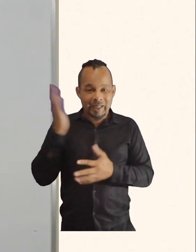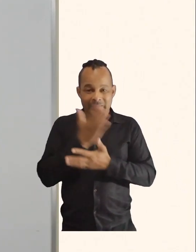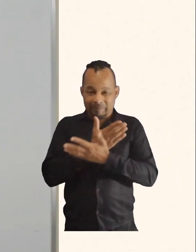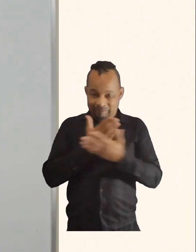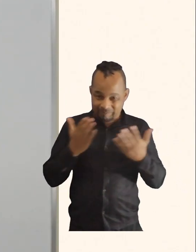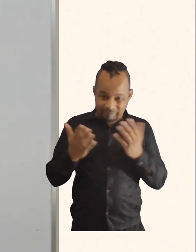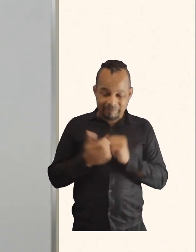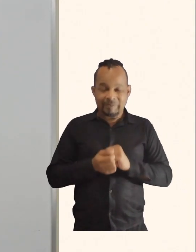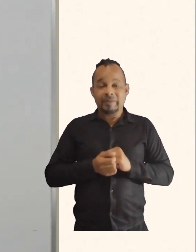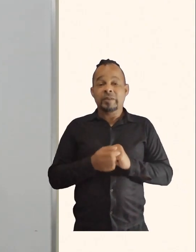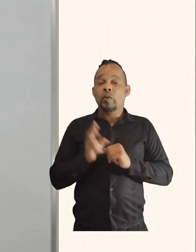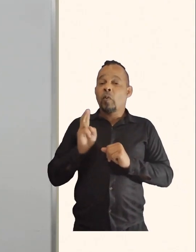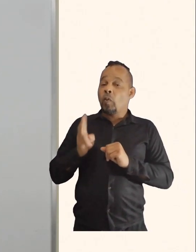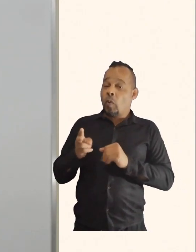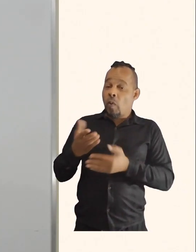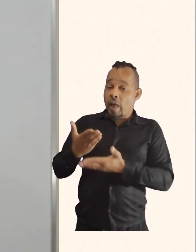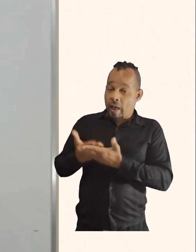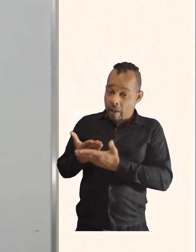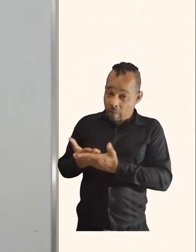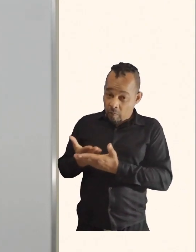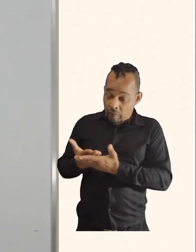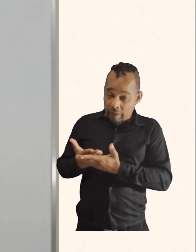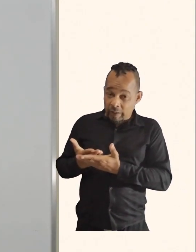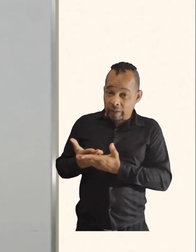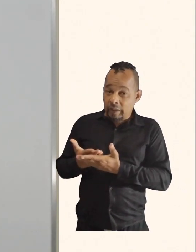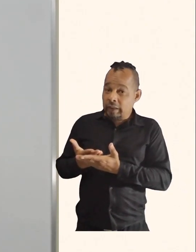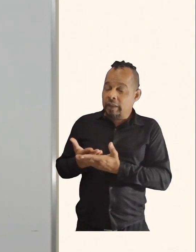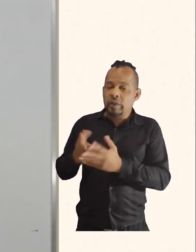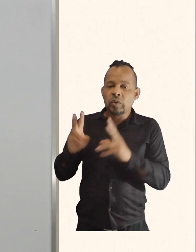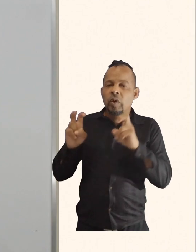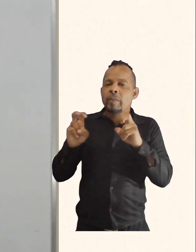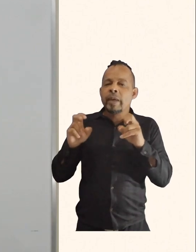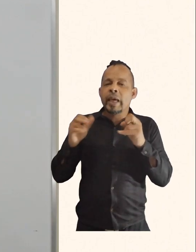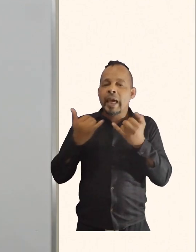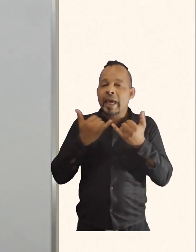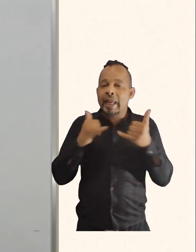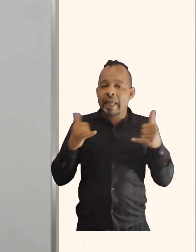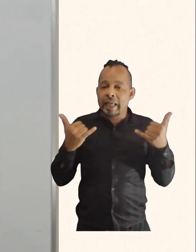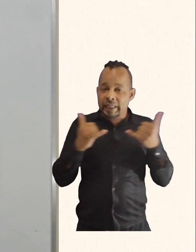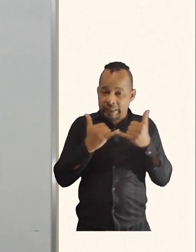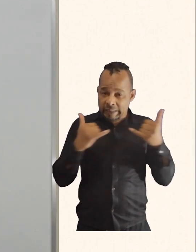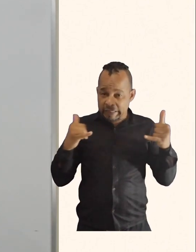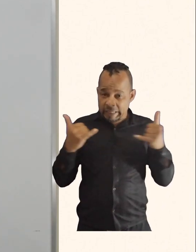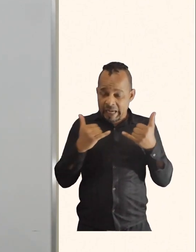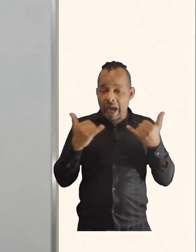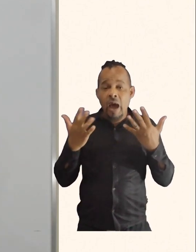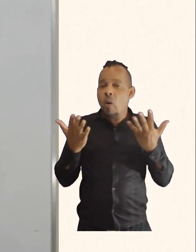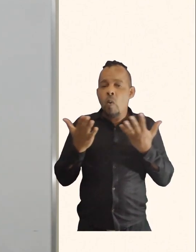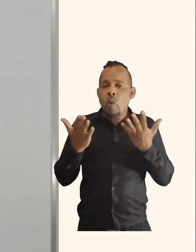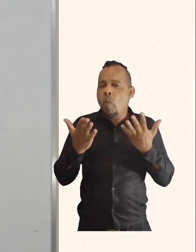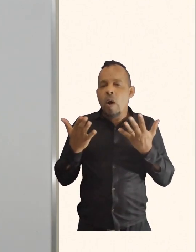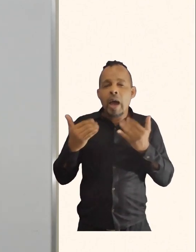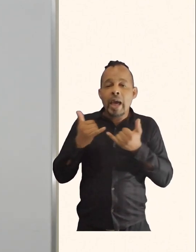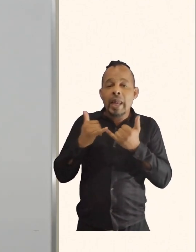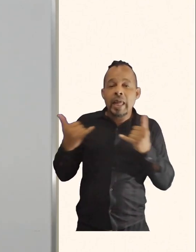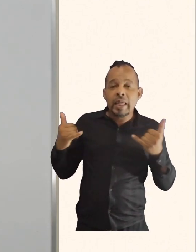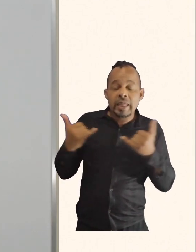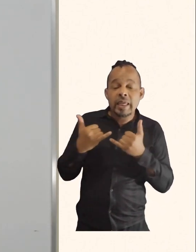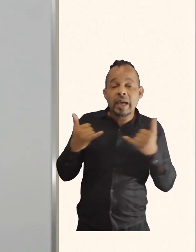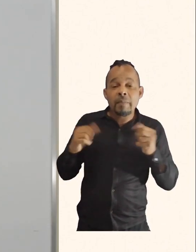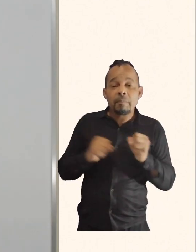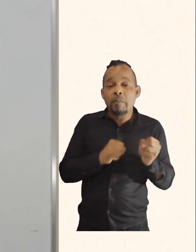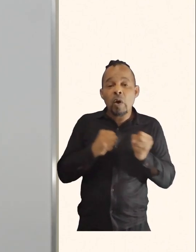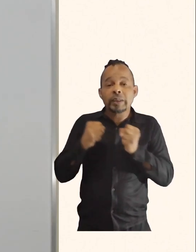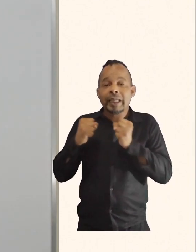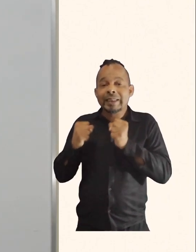Olá, pessoal! Vamos continuar o nosso estudo sobre energia, falando hoje sobre a